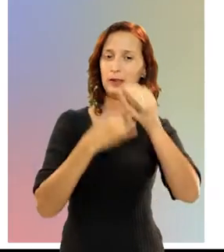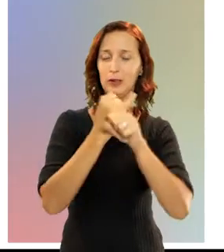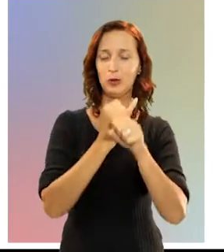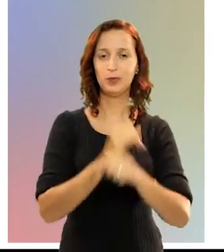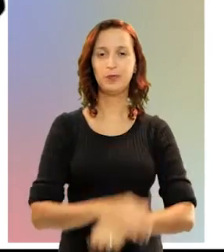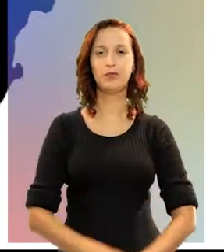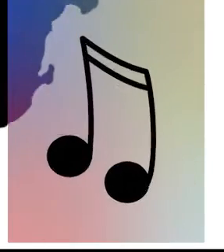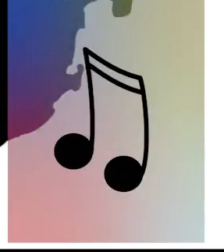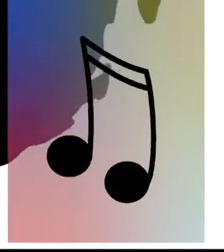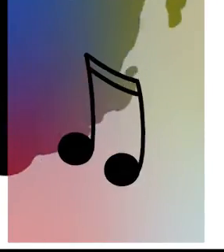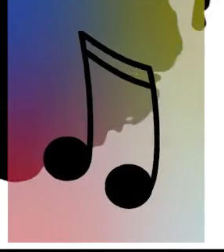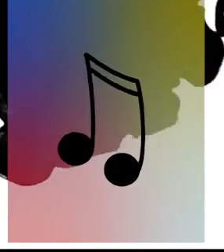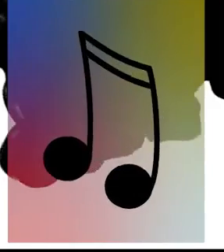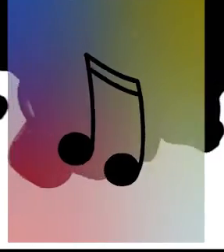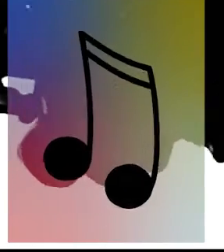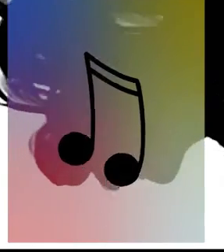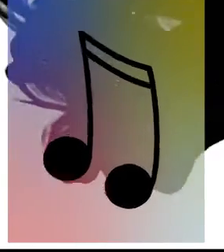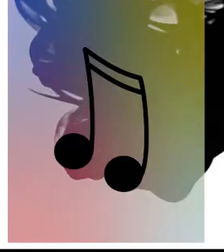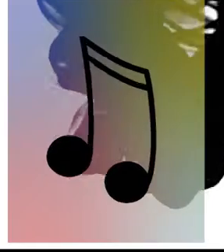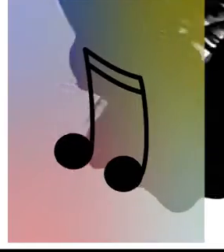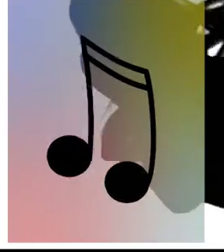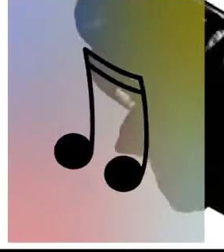internet.